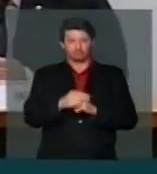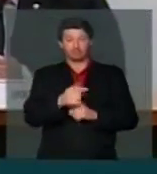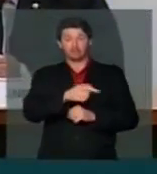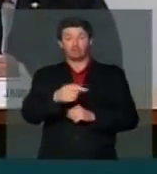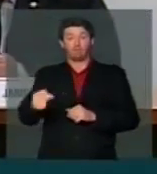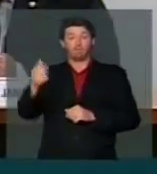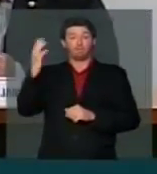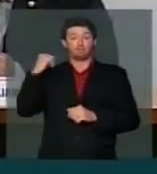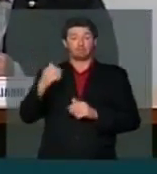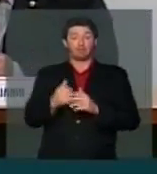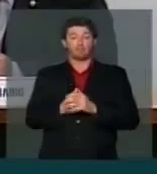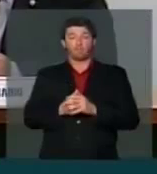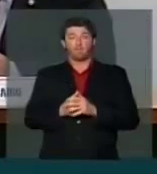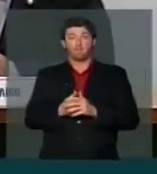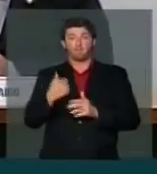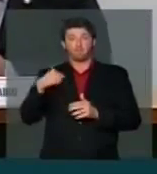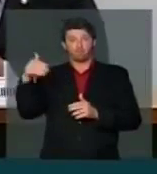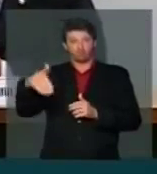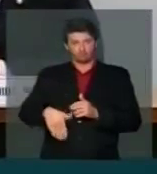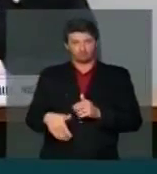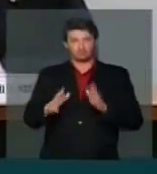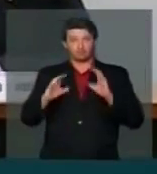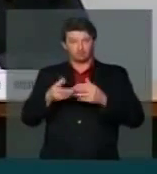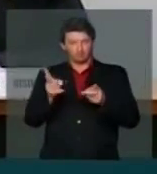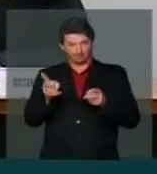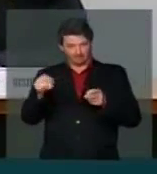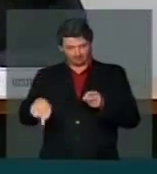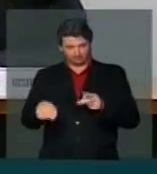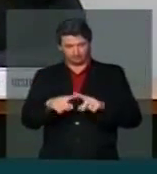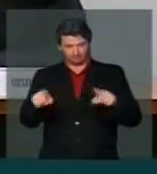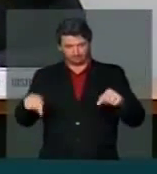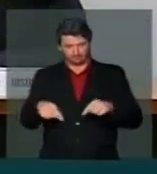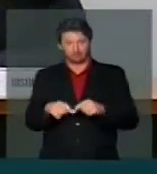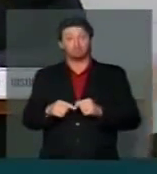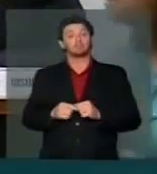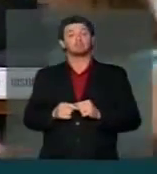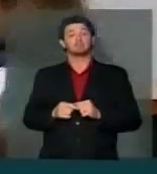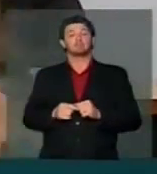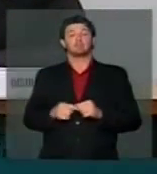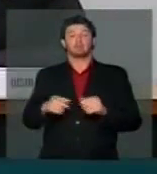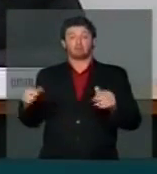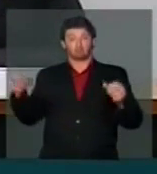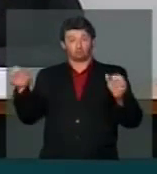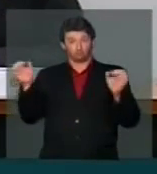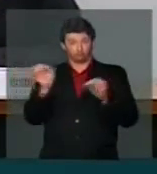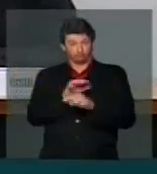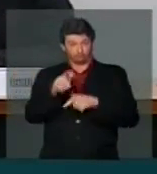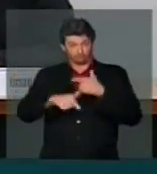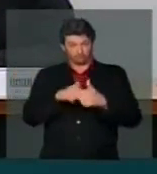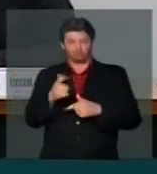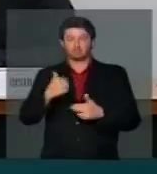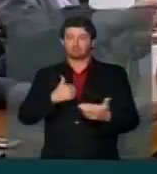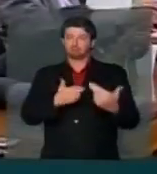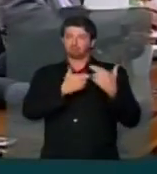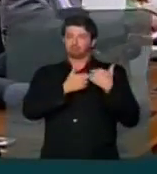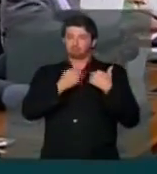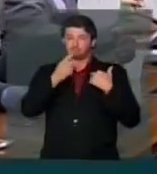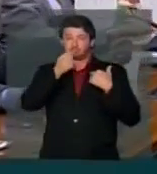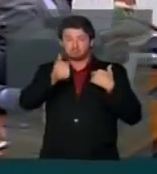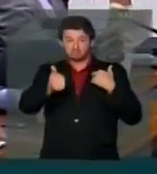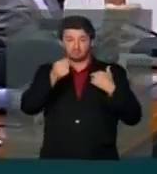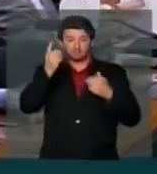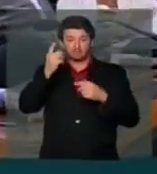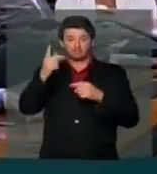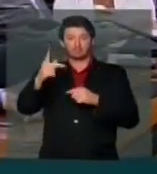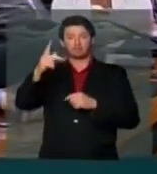Semana passada, eu tive aqui nessa comissão e, ao final dos trabalhos, eu me vi com o dever de fazer um elogio ao